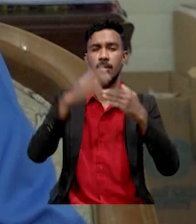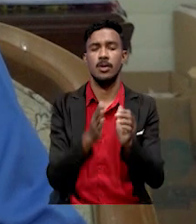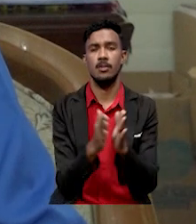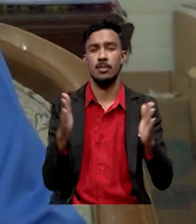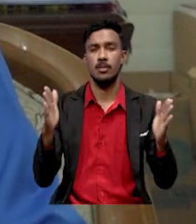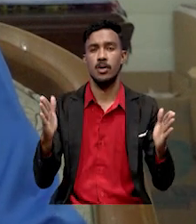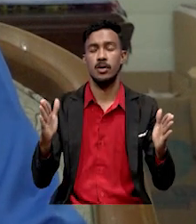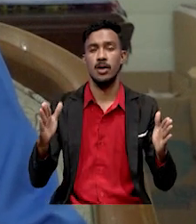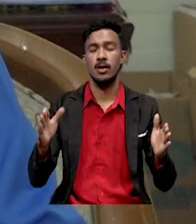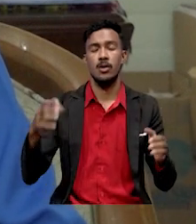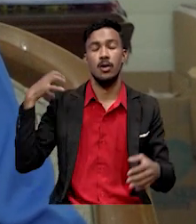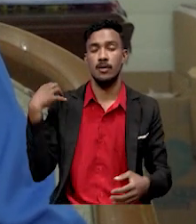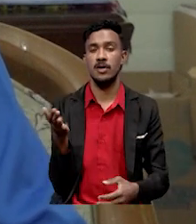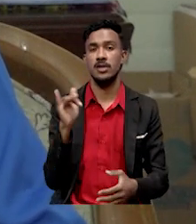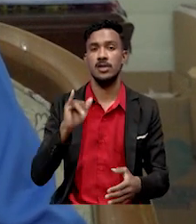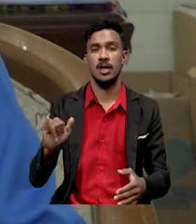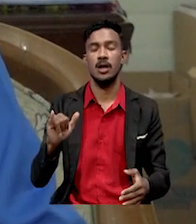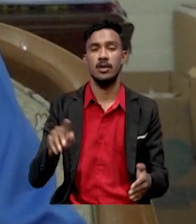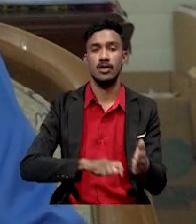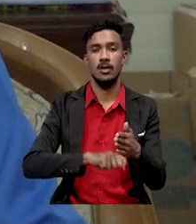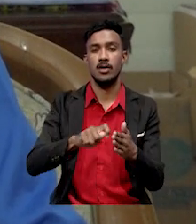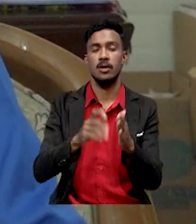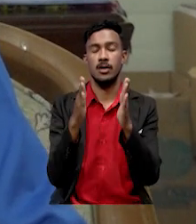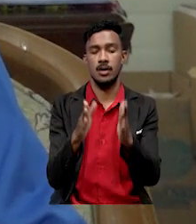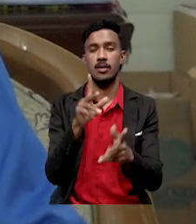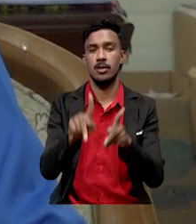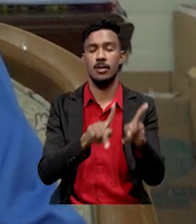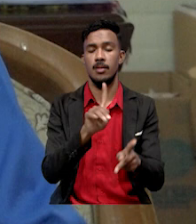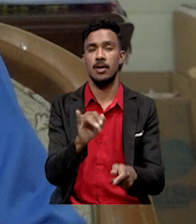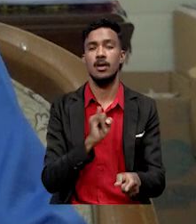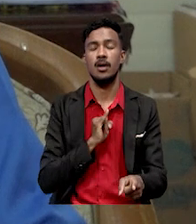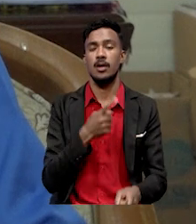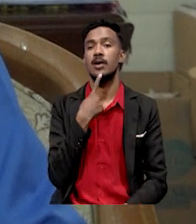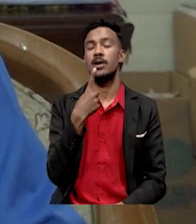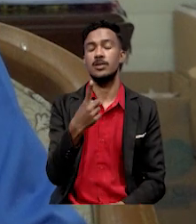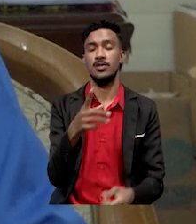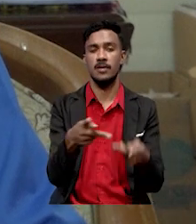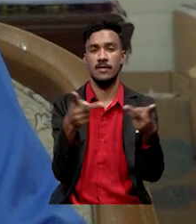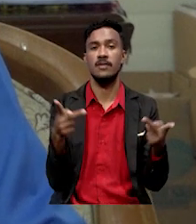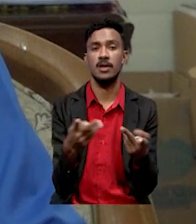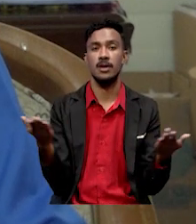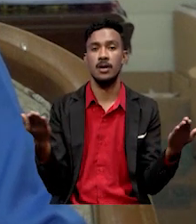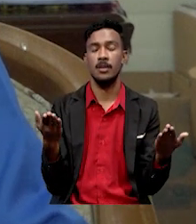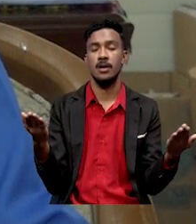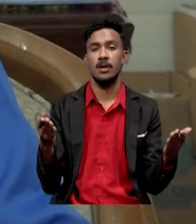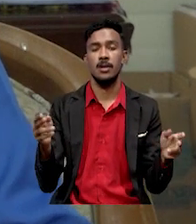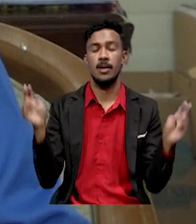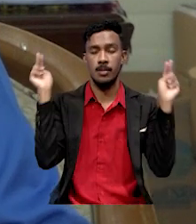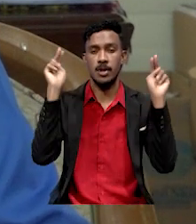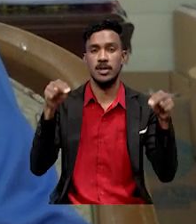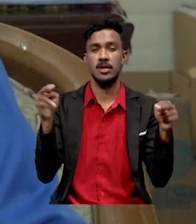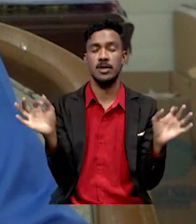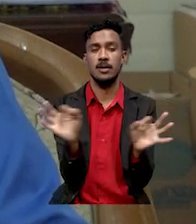irá de recruta ema, ou de remos que está aqui a fato nebe precisa a tua renova, mas